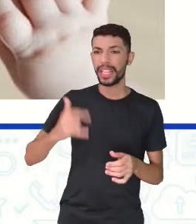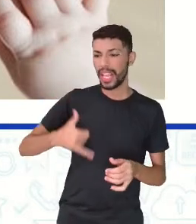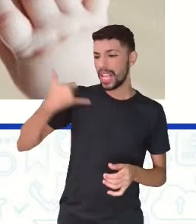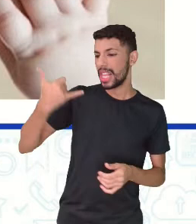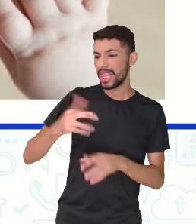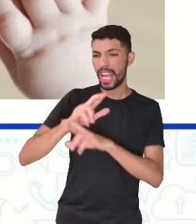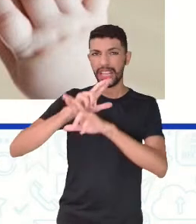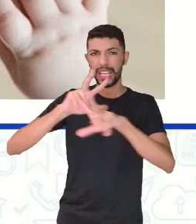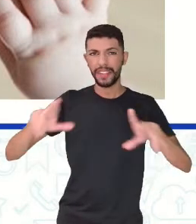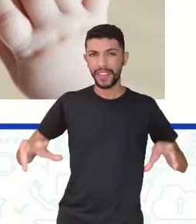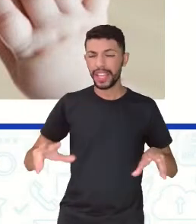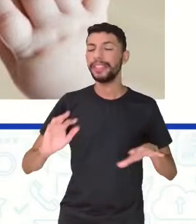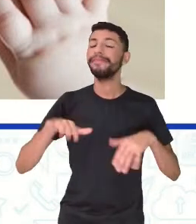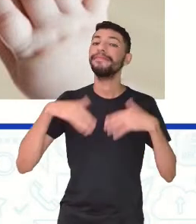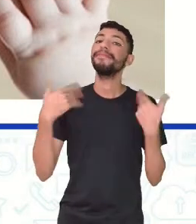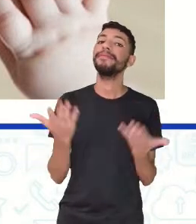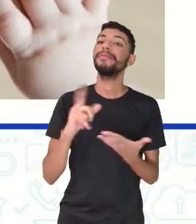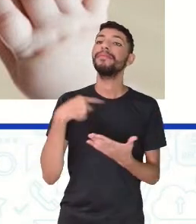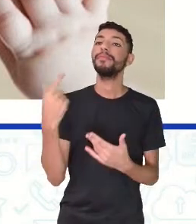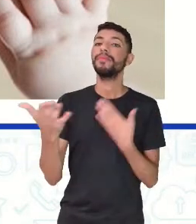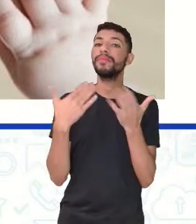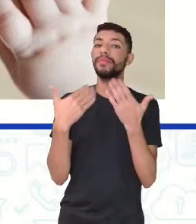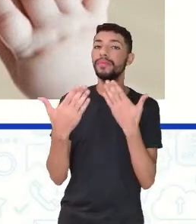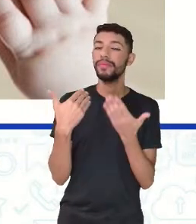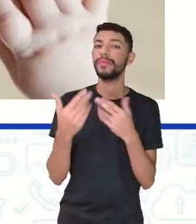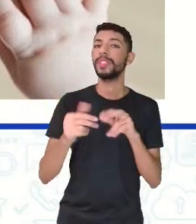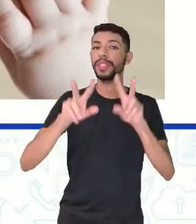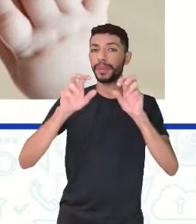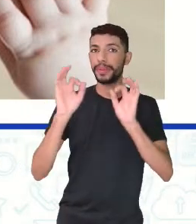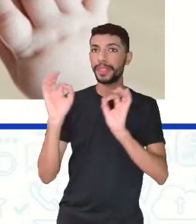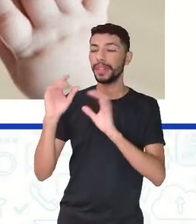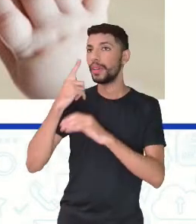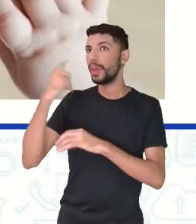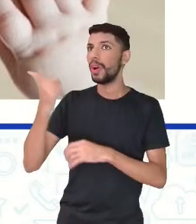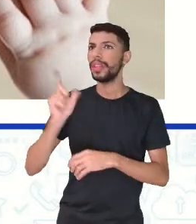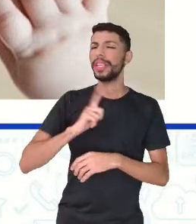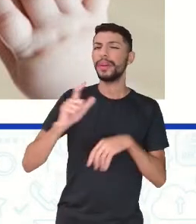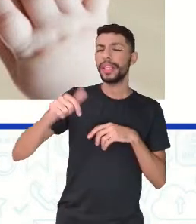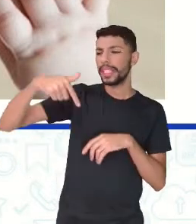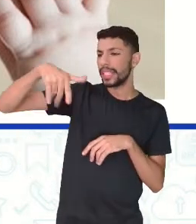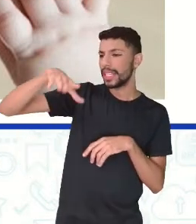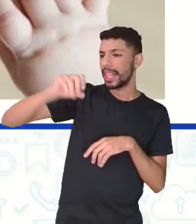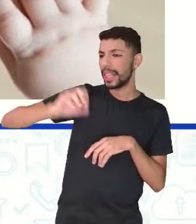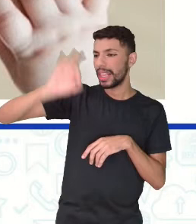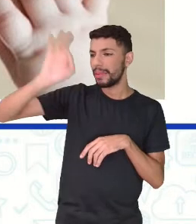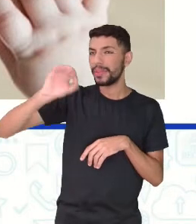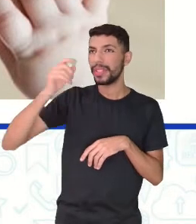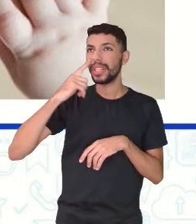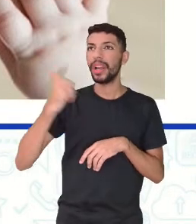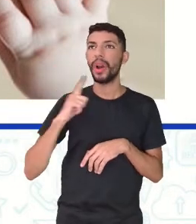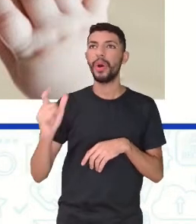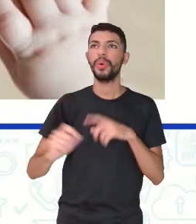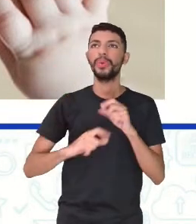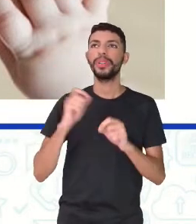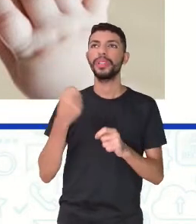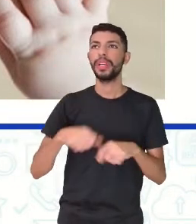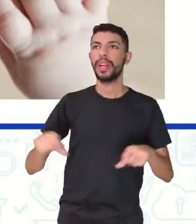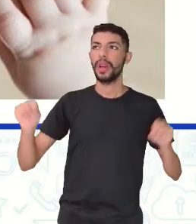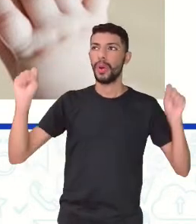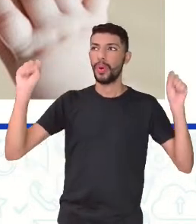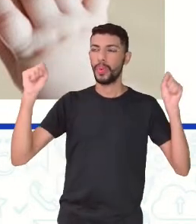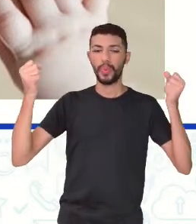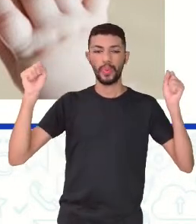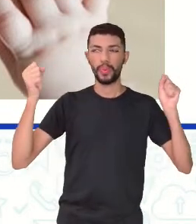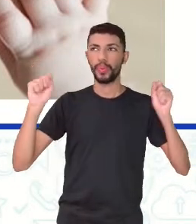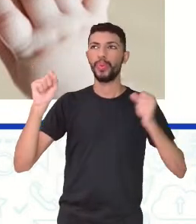vai conversar a respeito. Está dizendo 70%. E aí a gente tem, né, a mão, né, as mãos